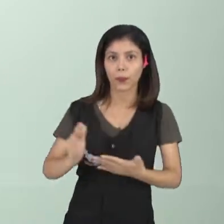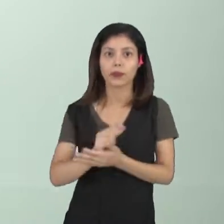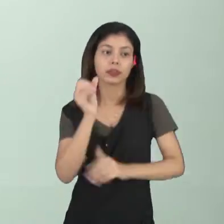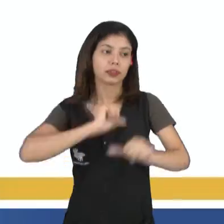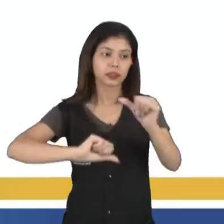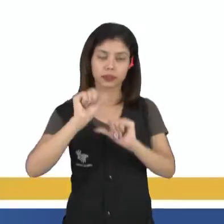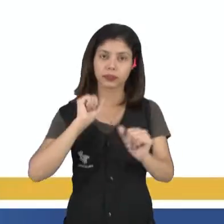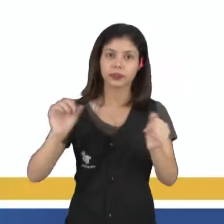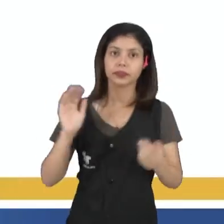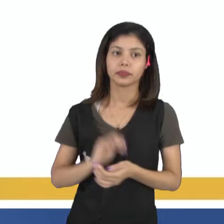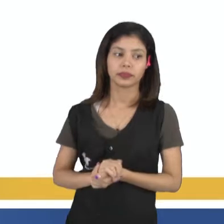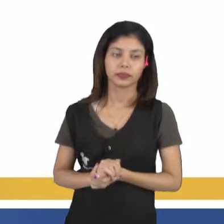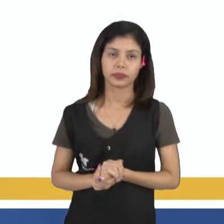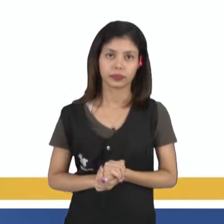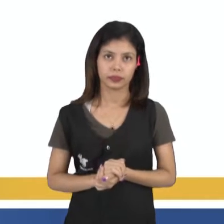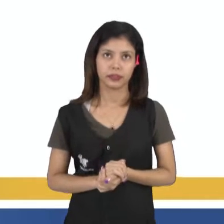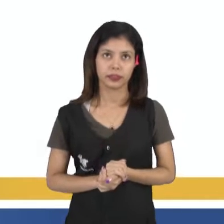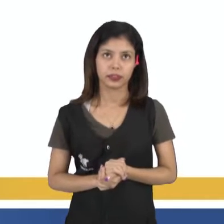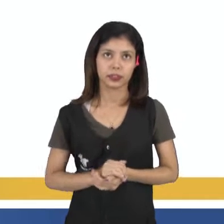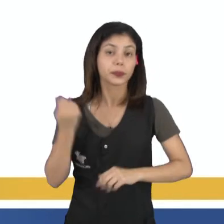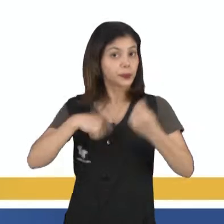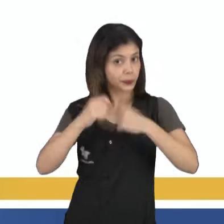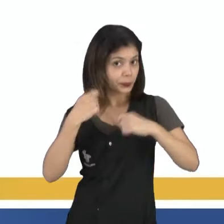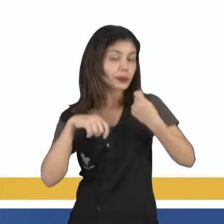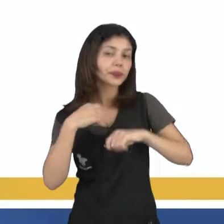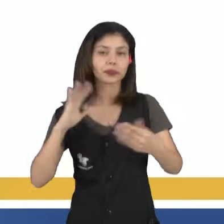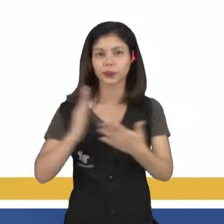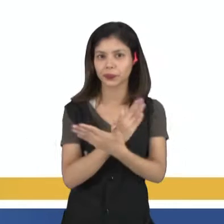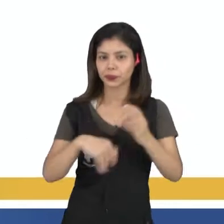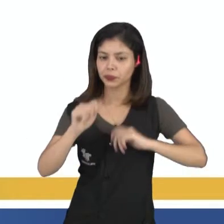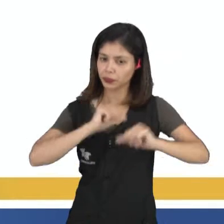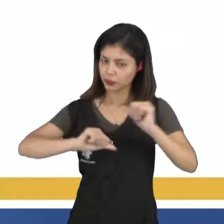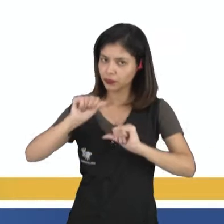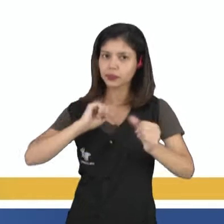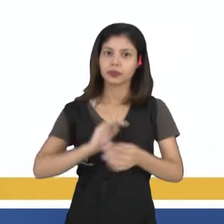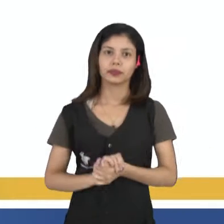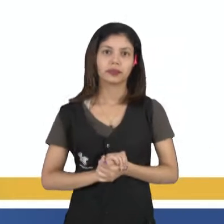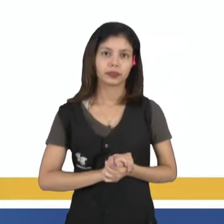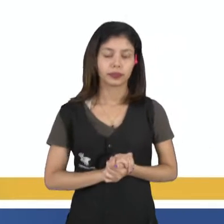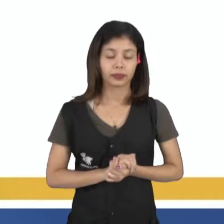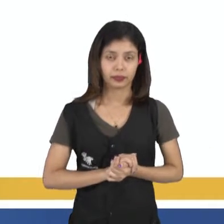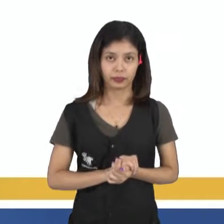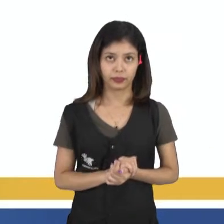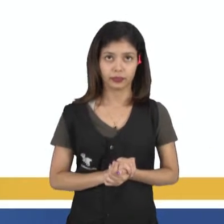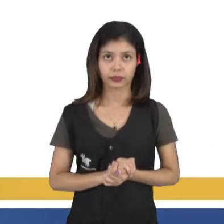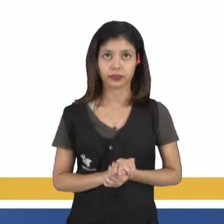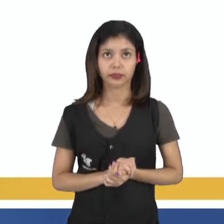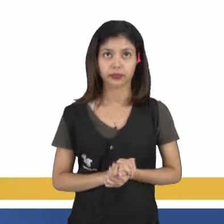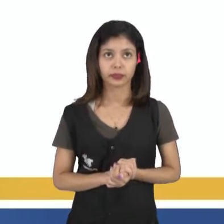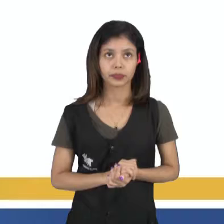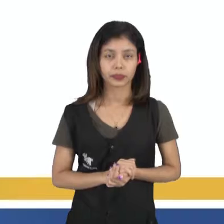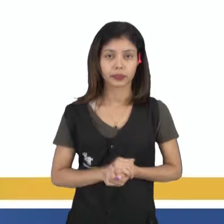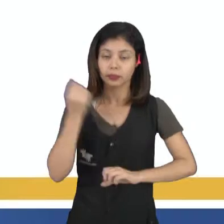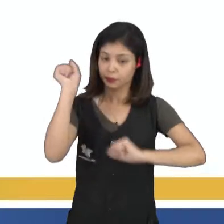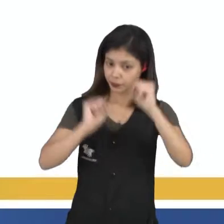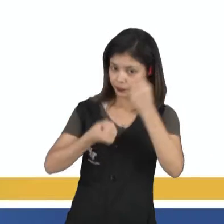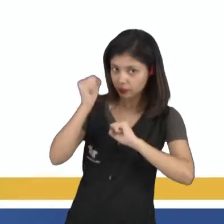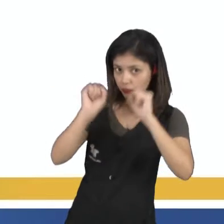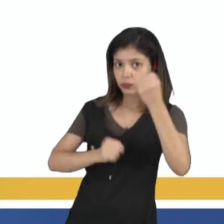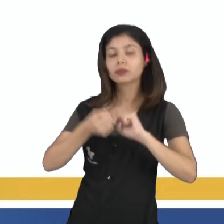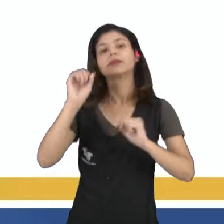algumas transformações na economia algumas transformações nos nas